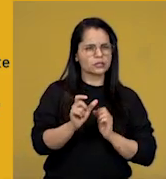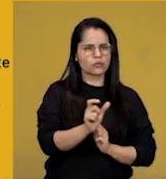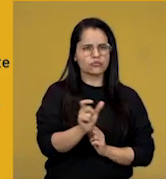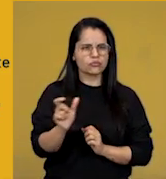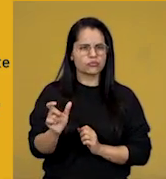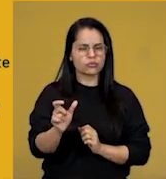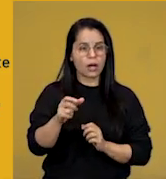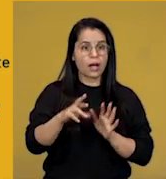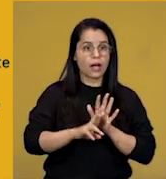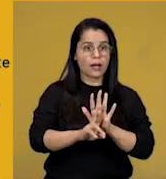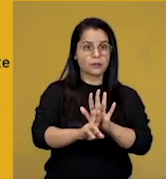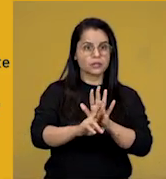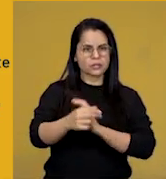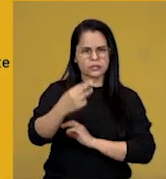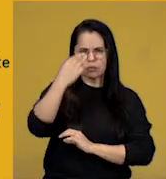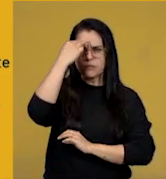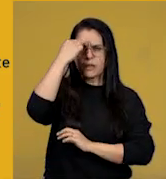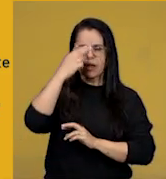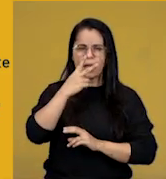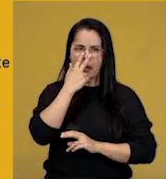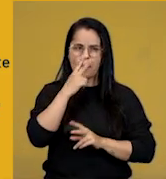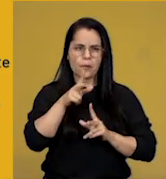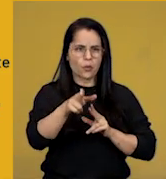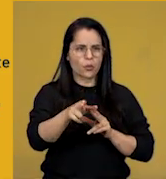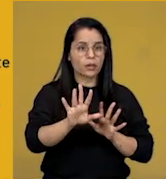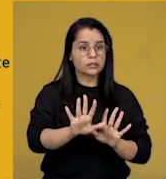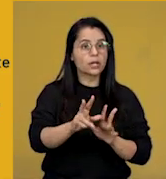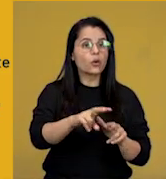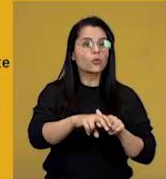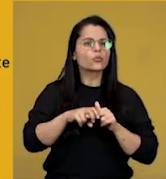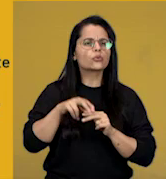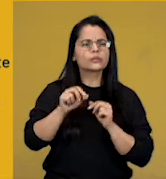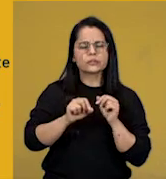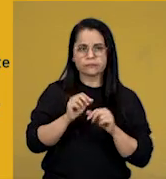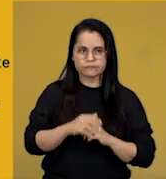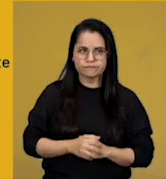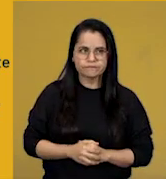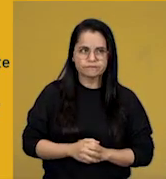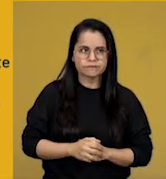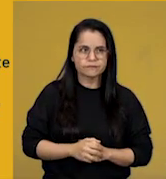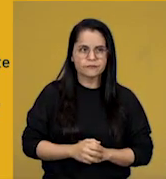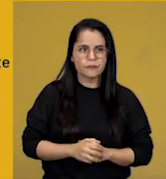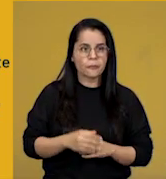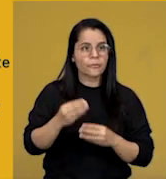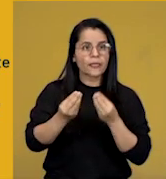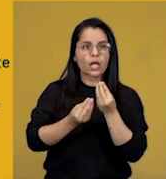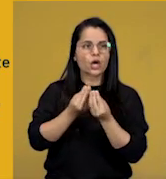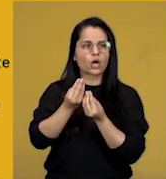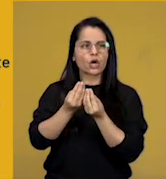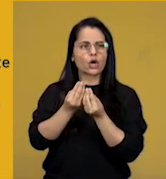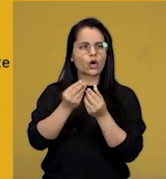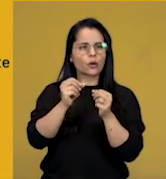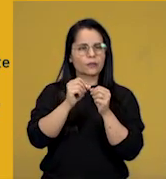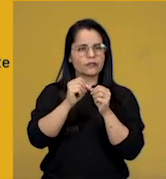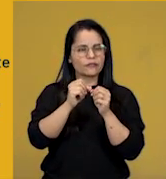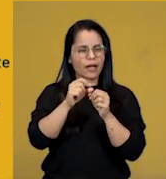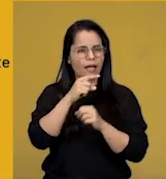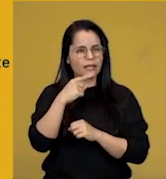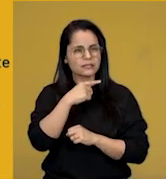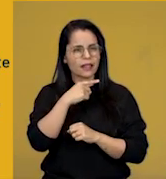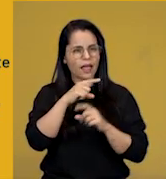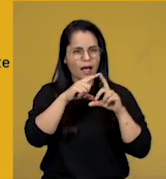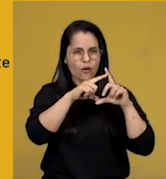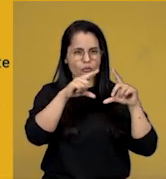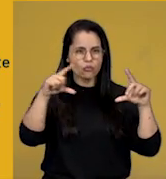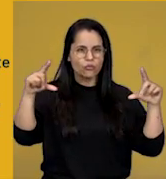remetendo a representações mentais similares. Por isso, olha, o humor da tirinha